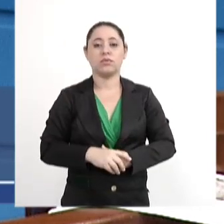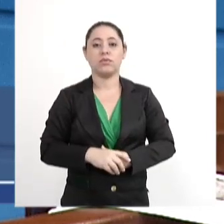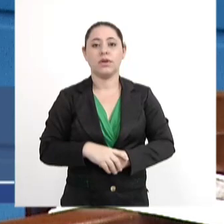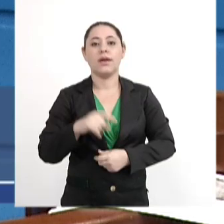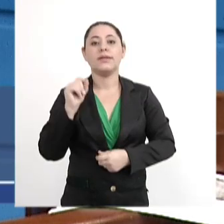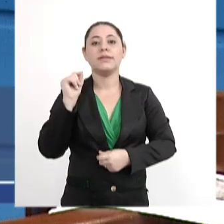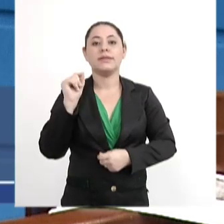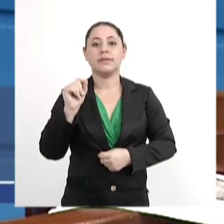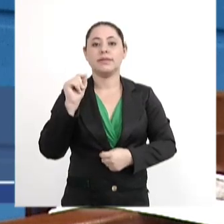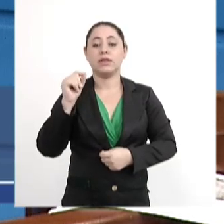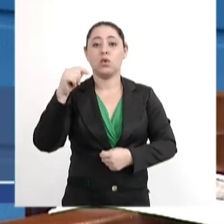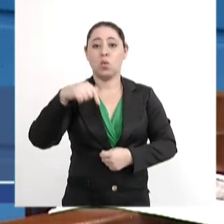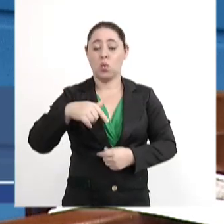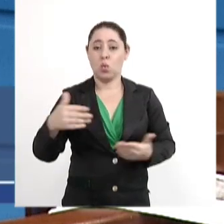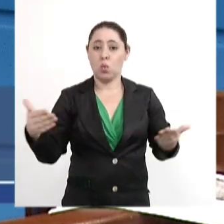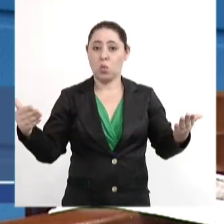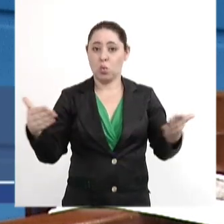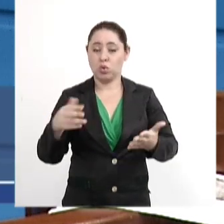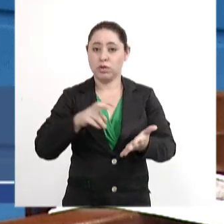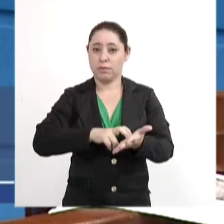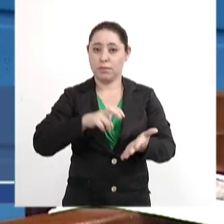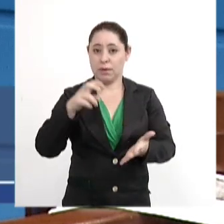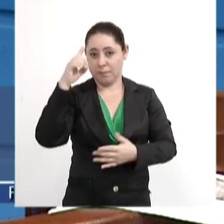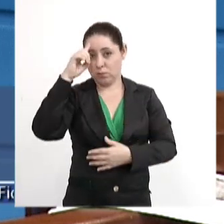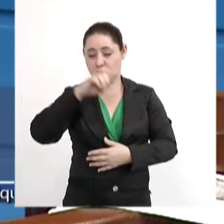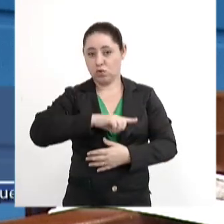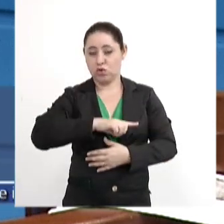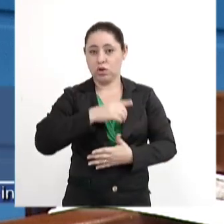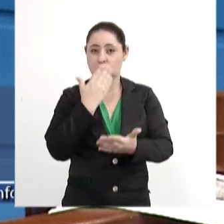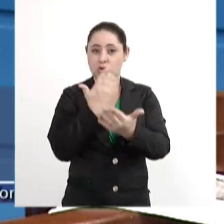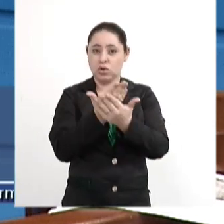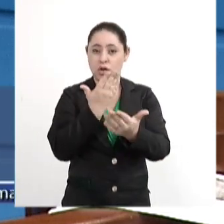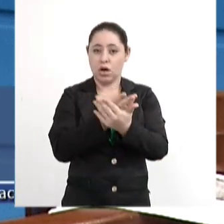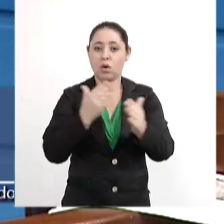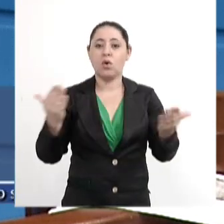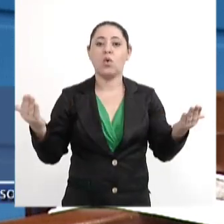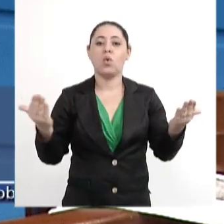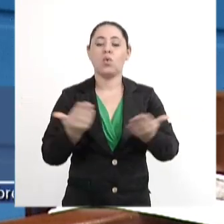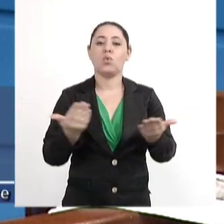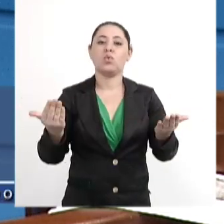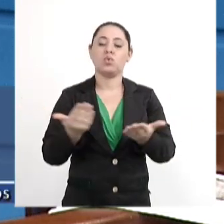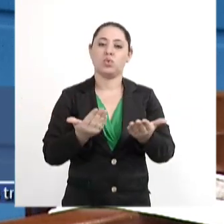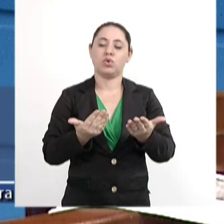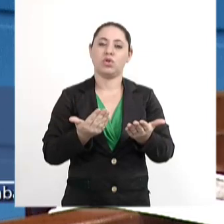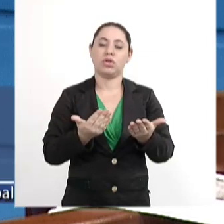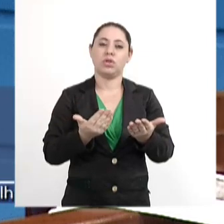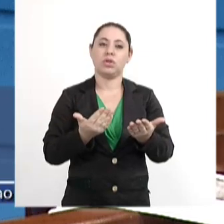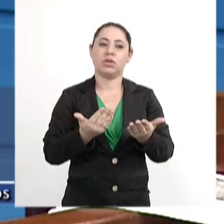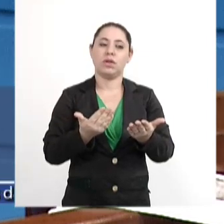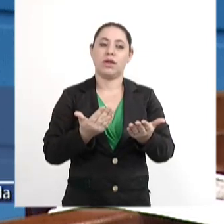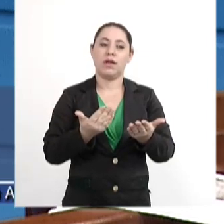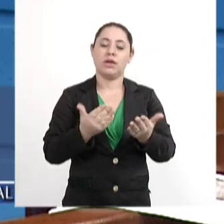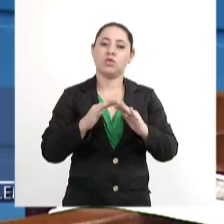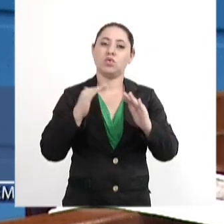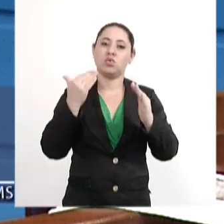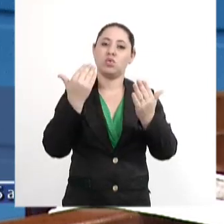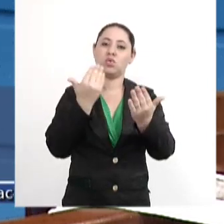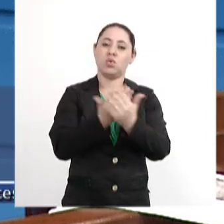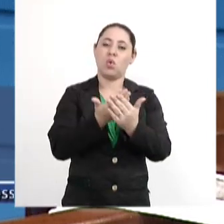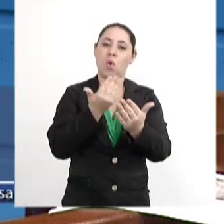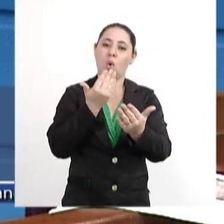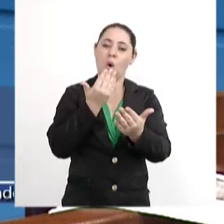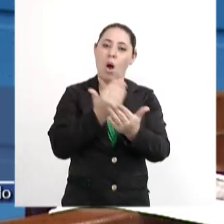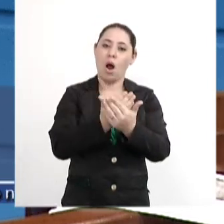que nesta manhã, no primeiro dia de aula, que seria hoje, o primeiro dia de aula, os alunos